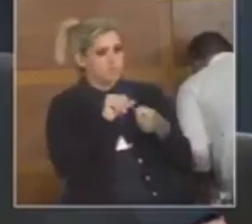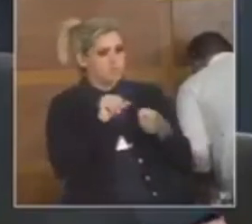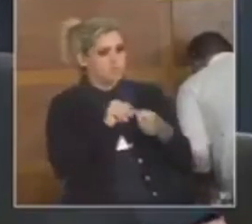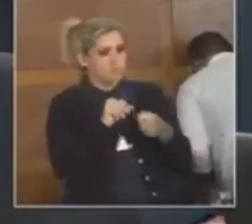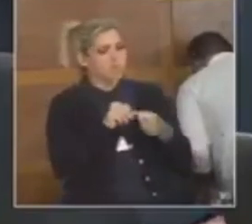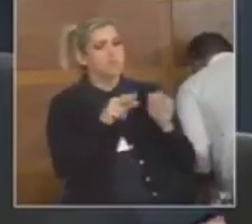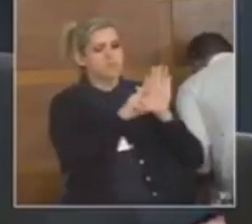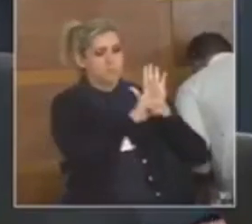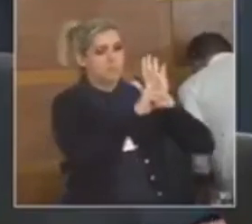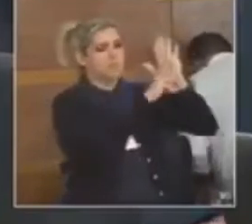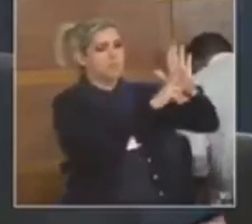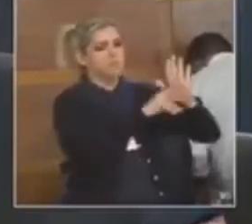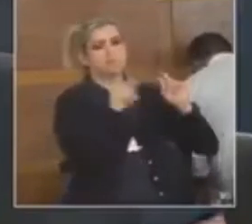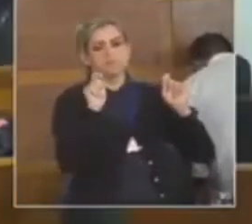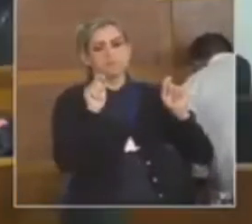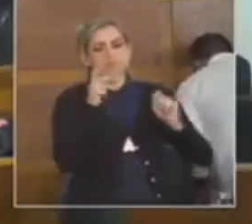estarei a tampa a representação pode ser quem for